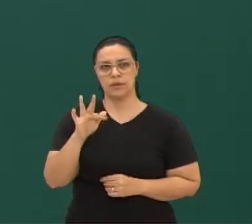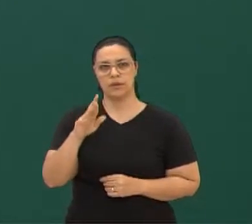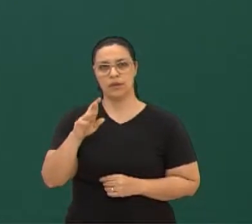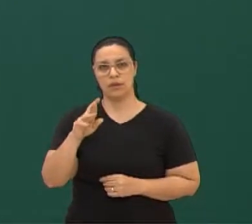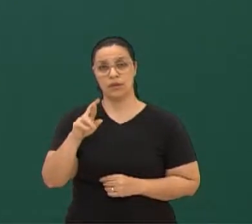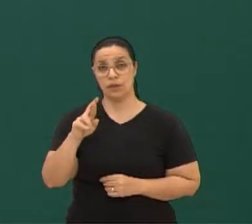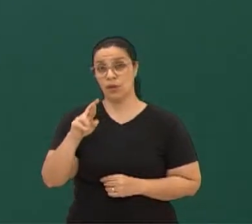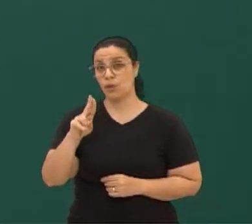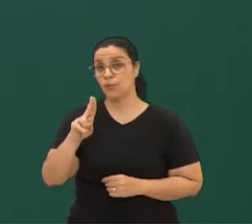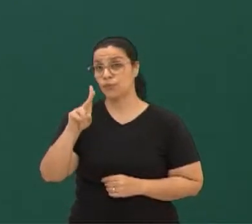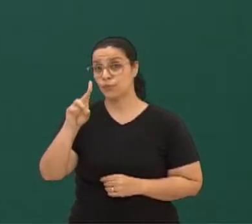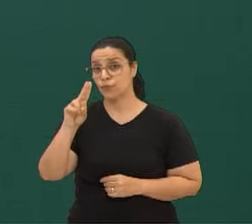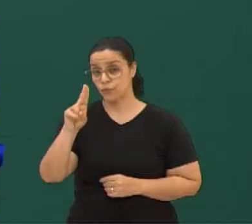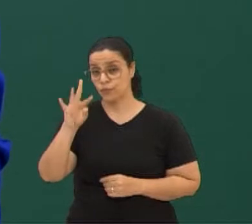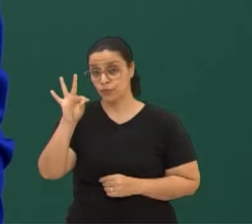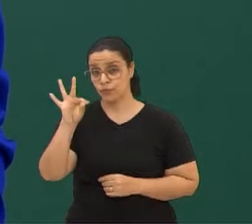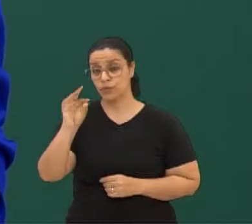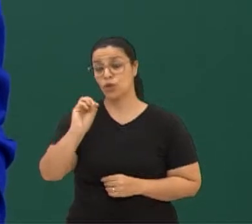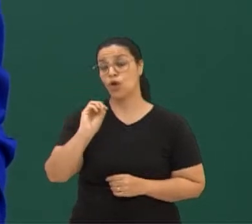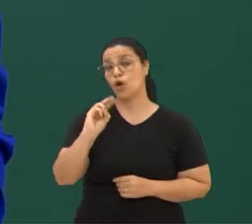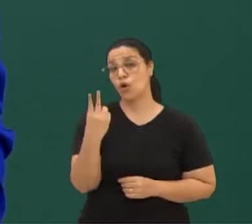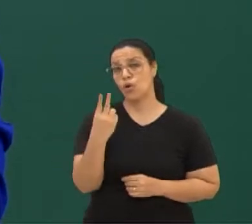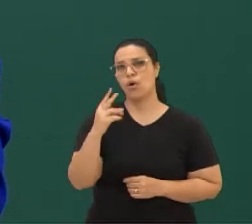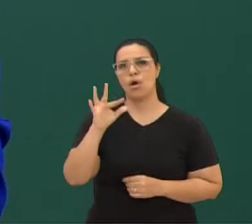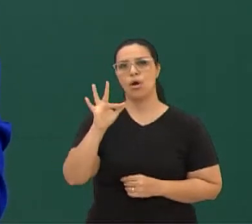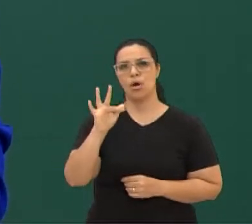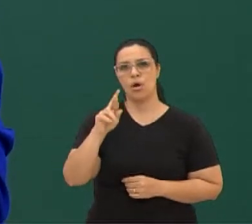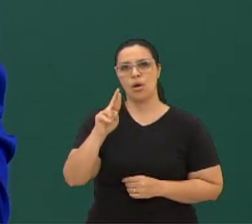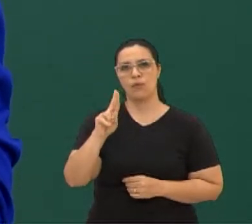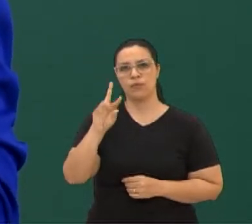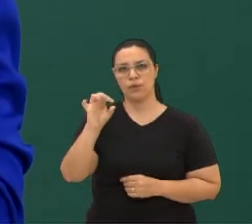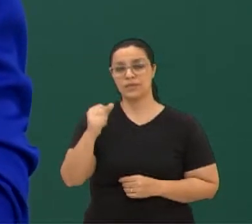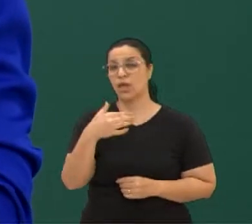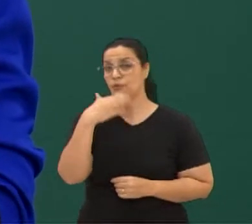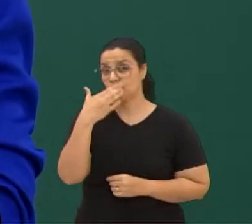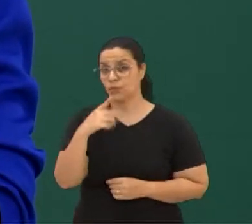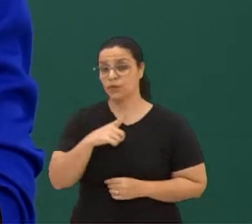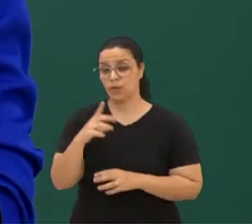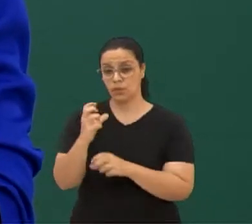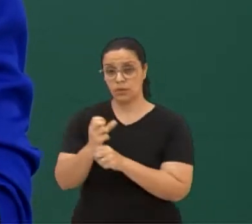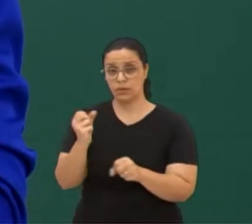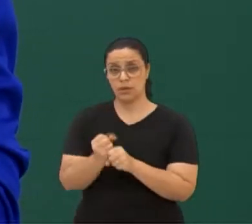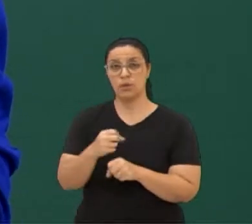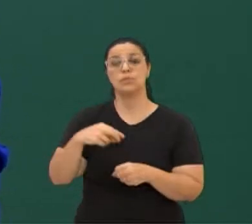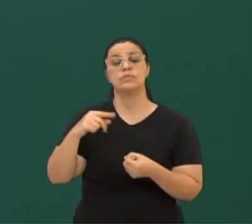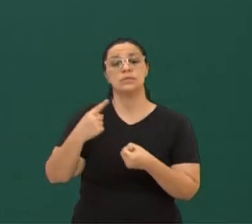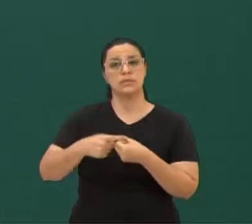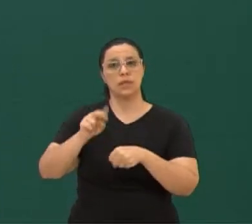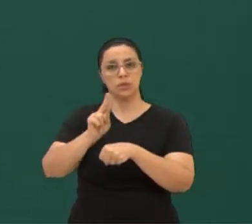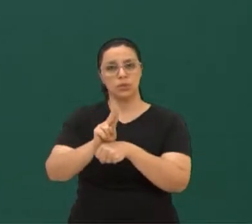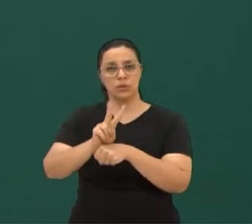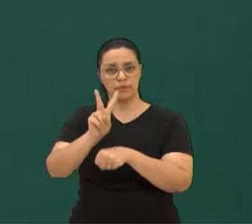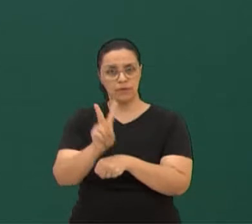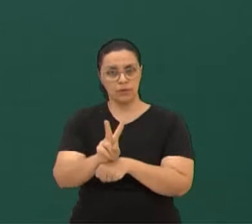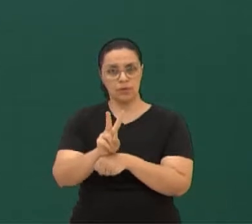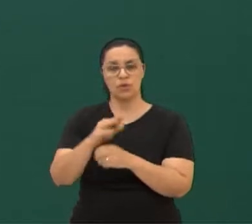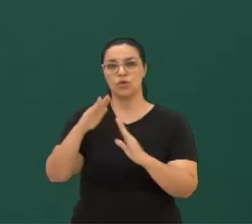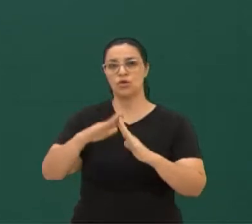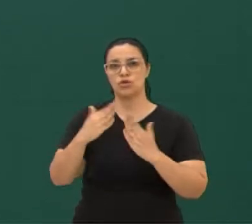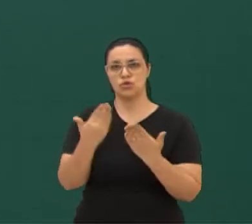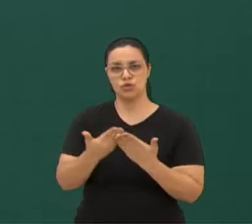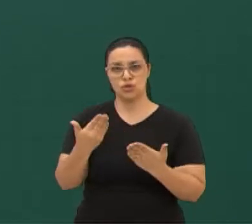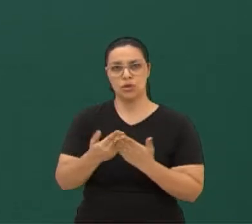a história da palavra fruta né não seria contável sou sou de União da Vitória estuda no Colégio ao